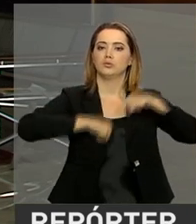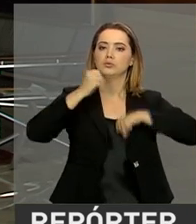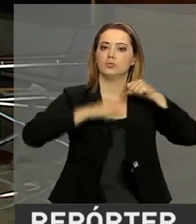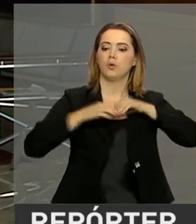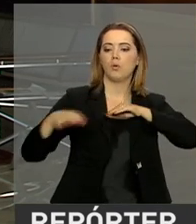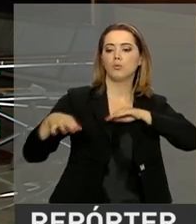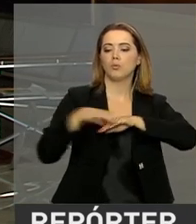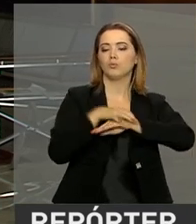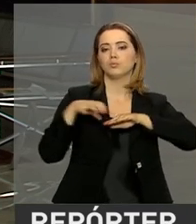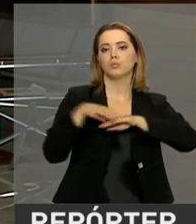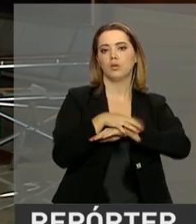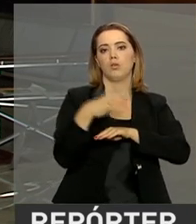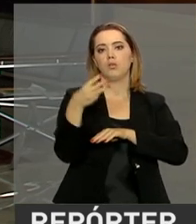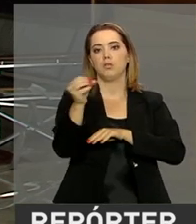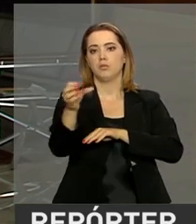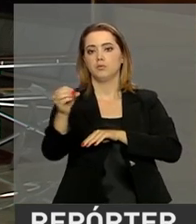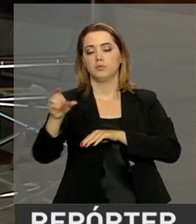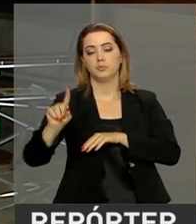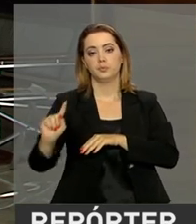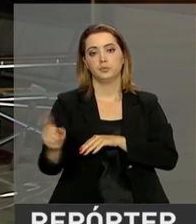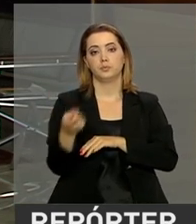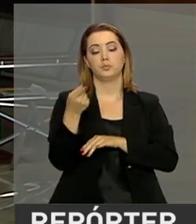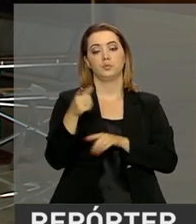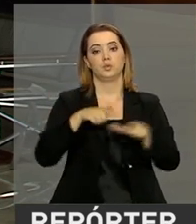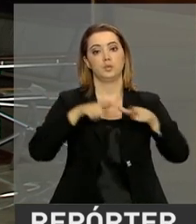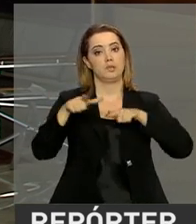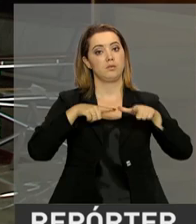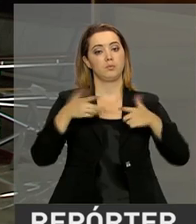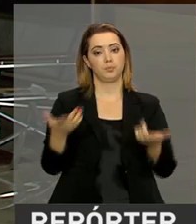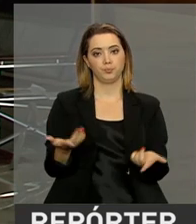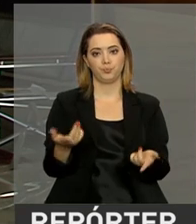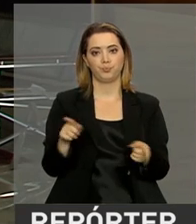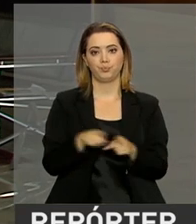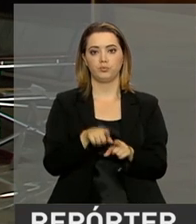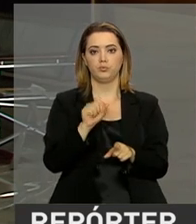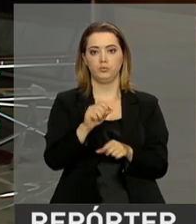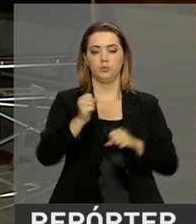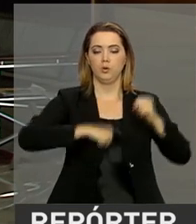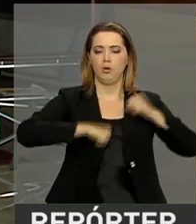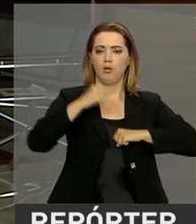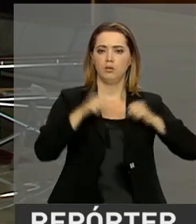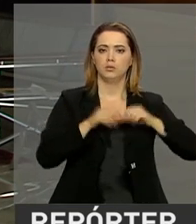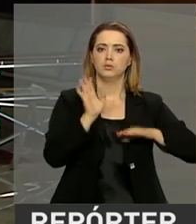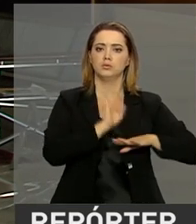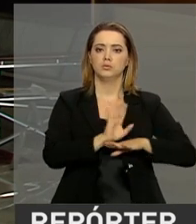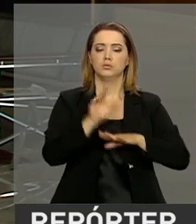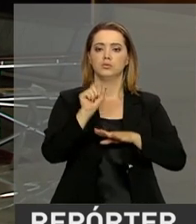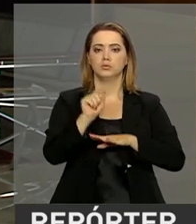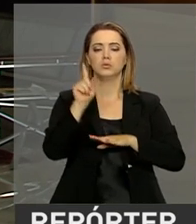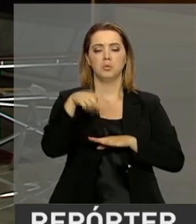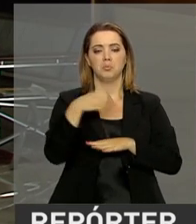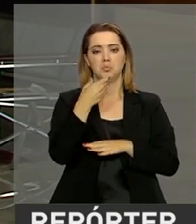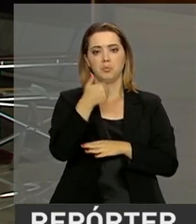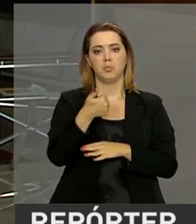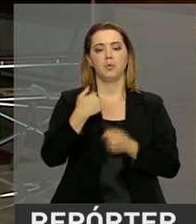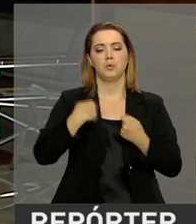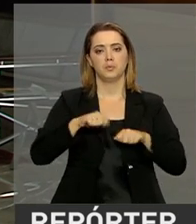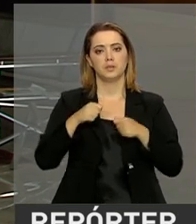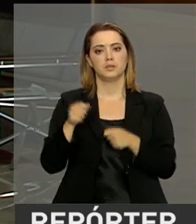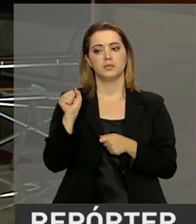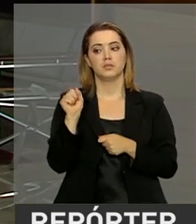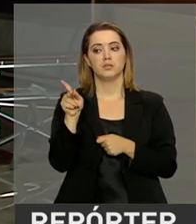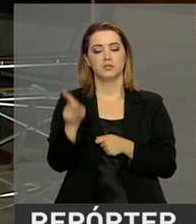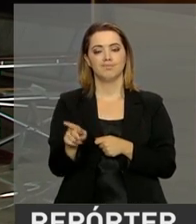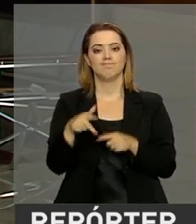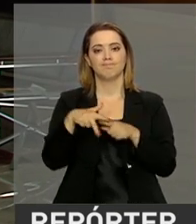300 mil empregos klein disse que a indústria calçadista é favorável à reforma da previdência por entender que